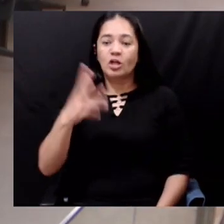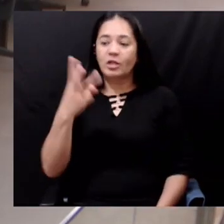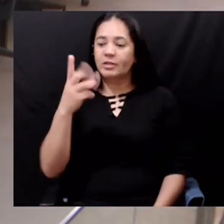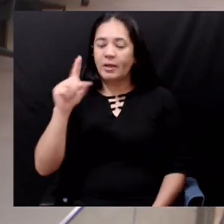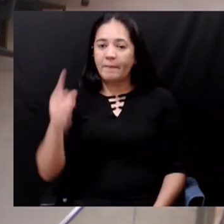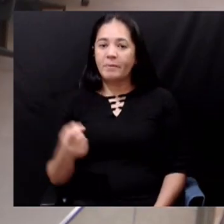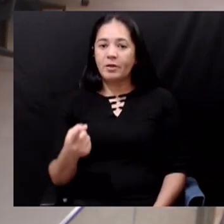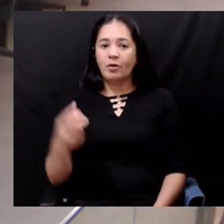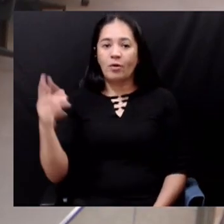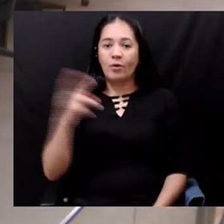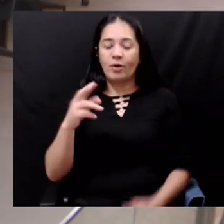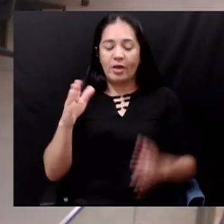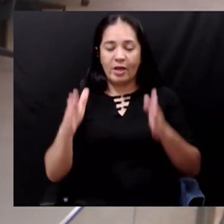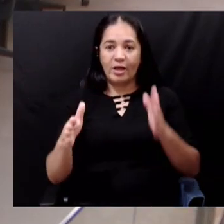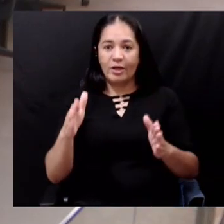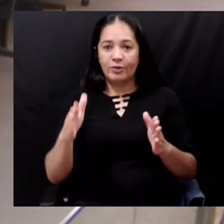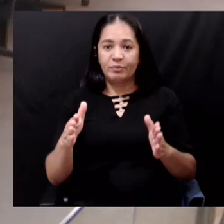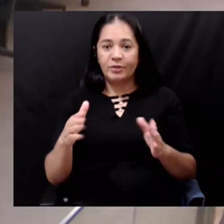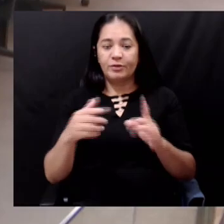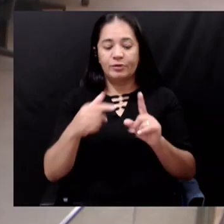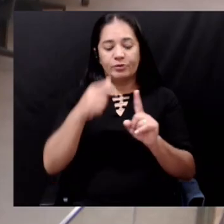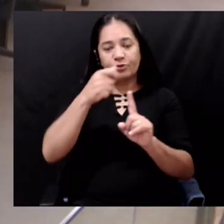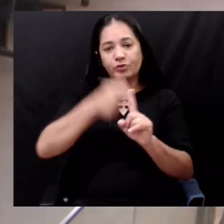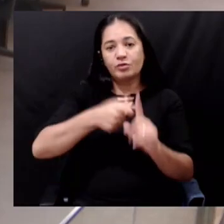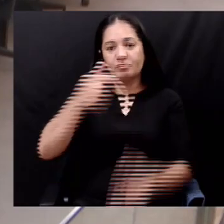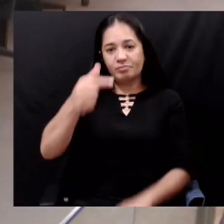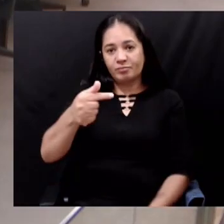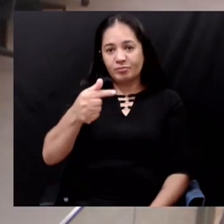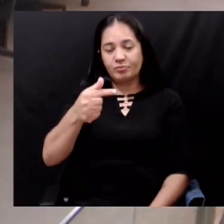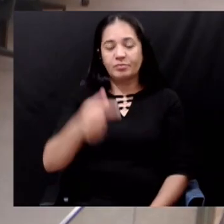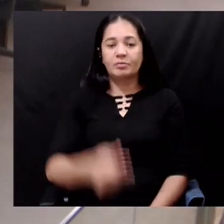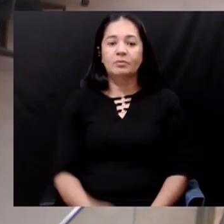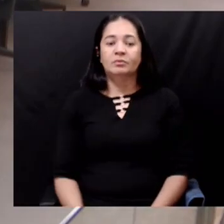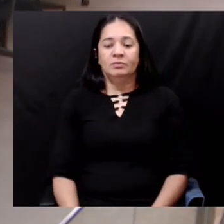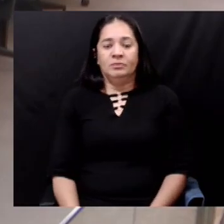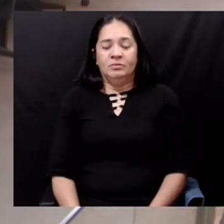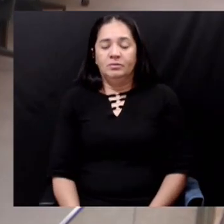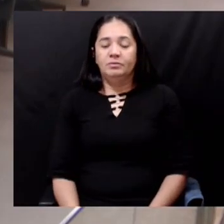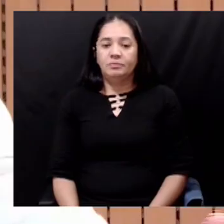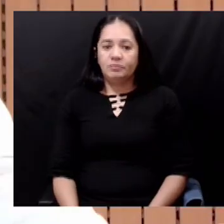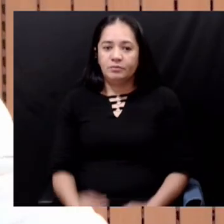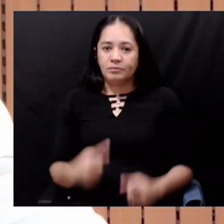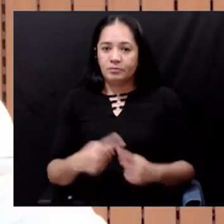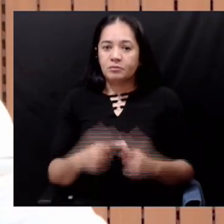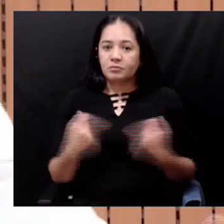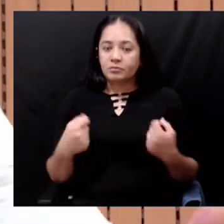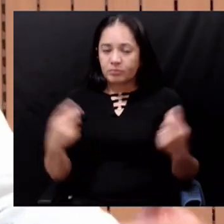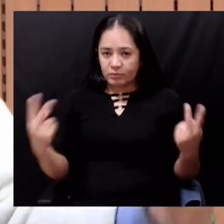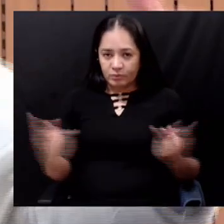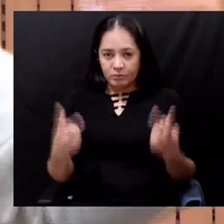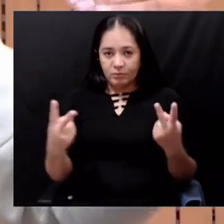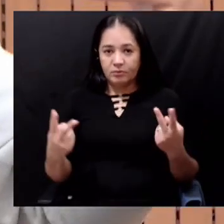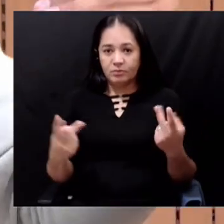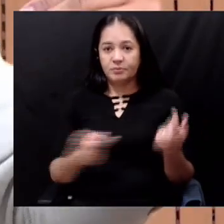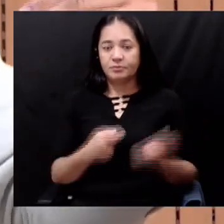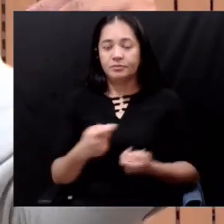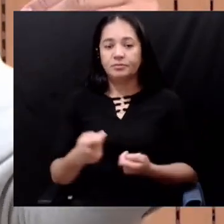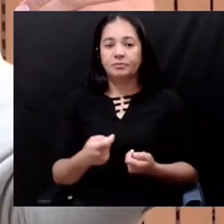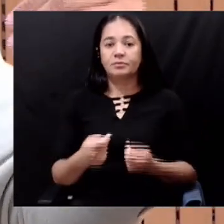que valorizem também a própria gestão do processo, né? Nós não estamos falando assim